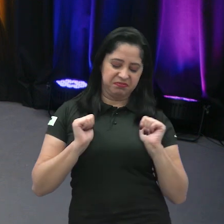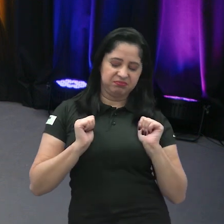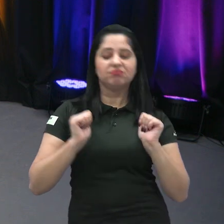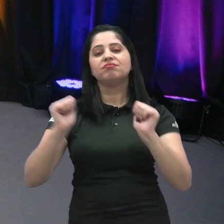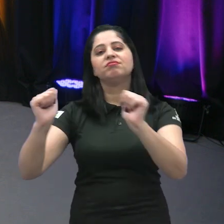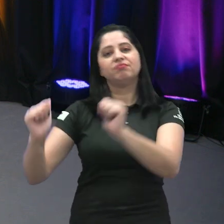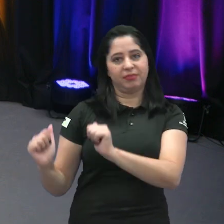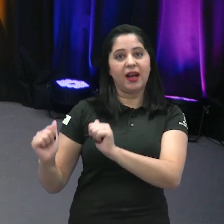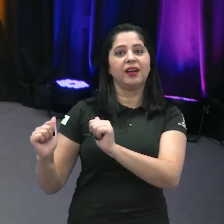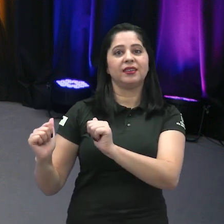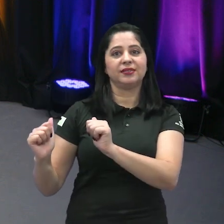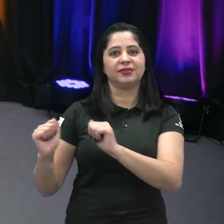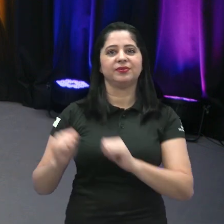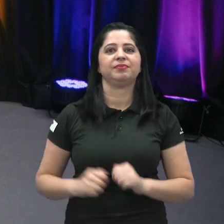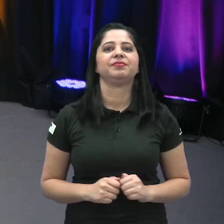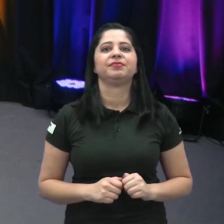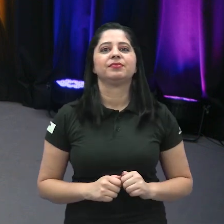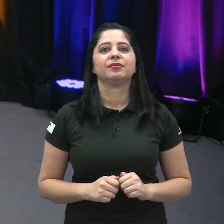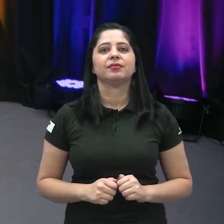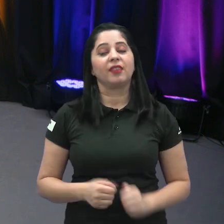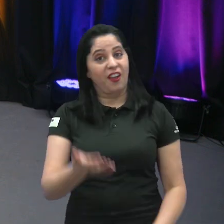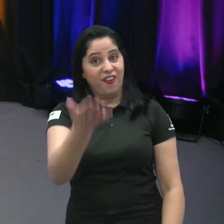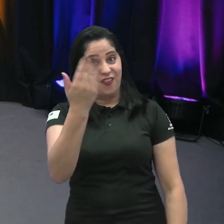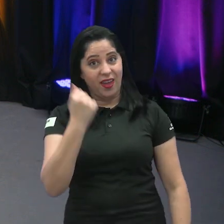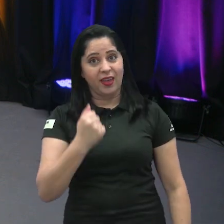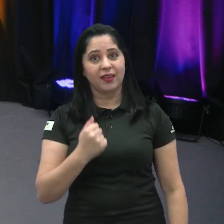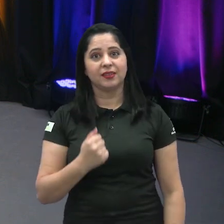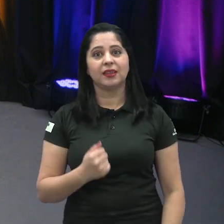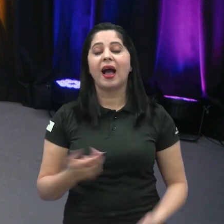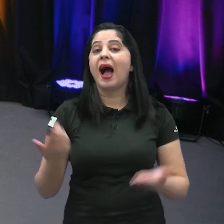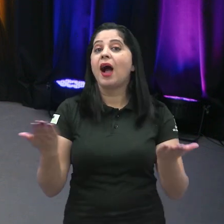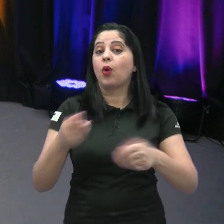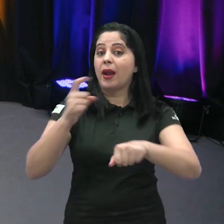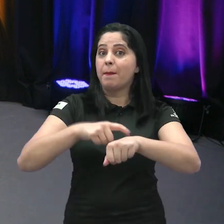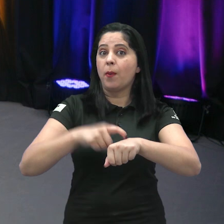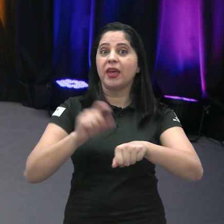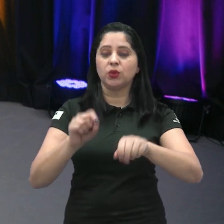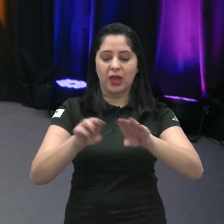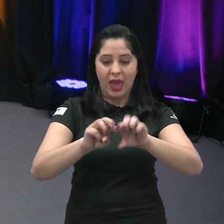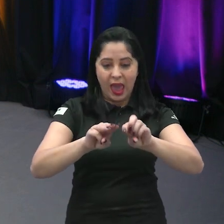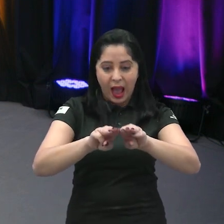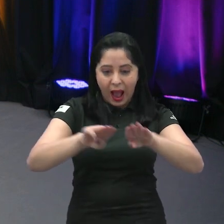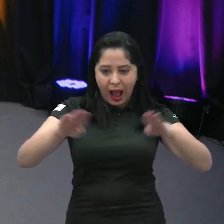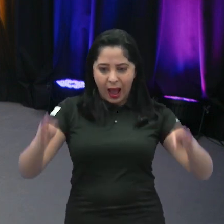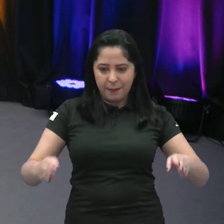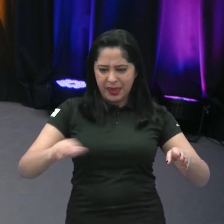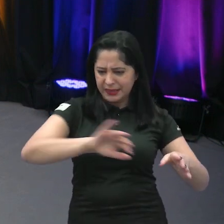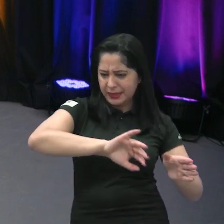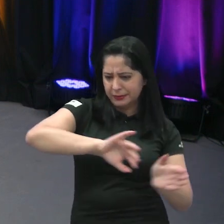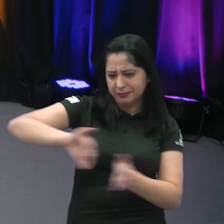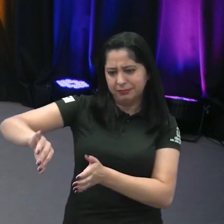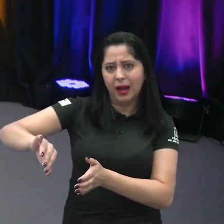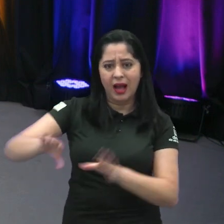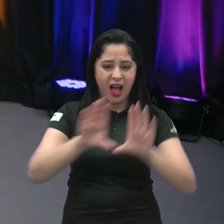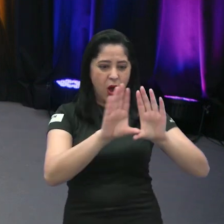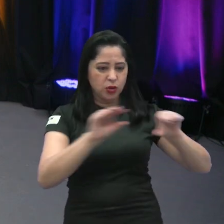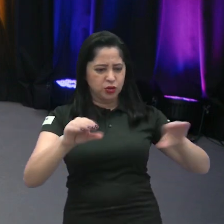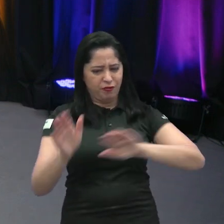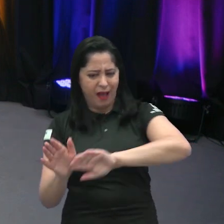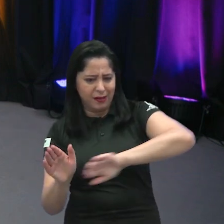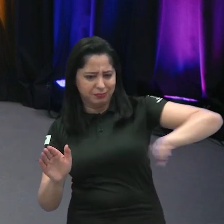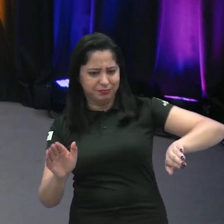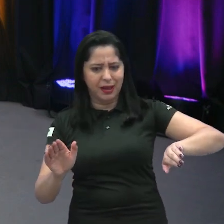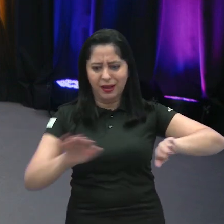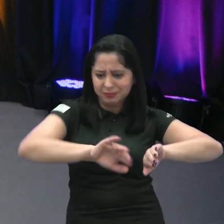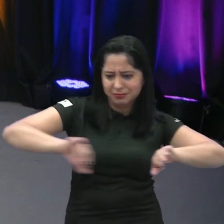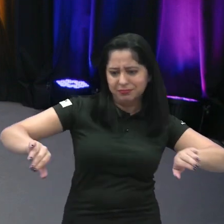a sair da procrastinação da atividade física. Bora comigo? Momento agora de afastar essa mesinha de centro,